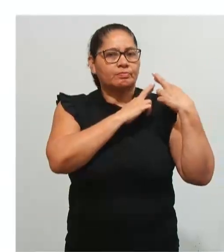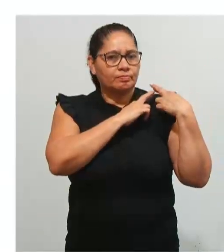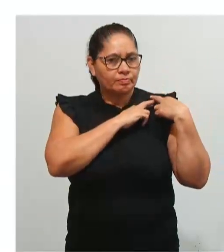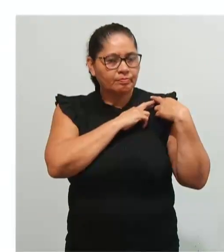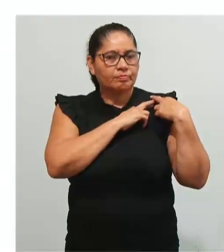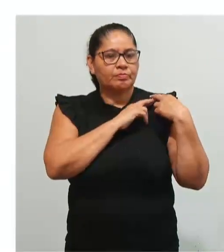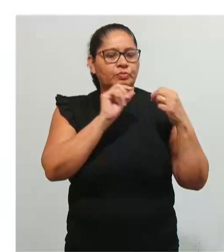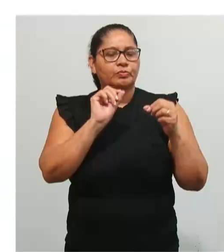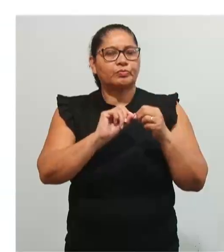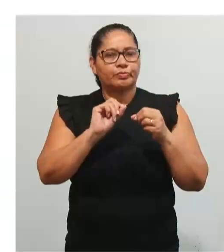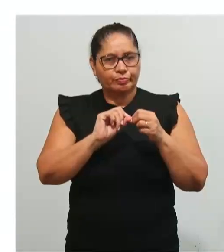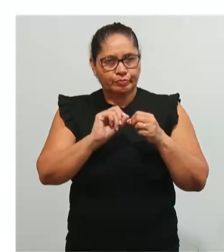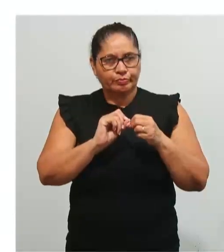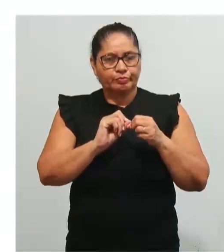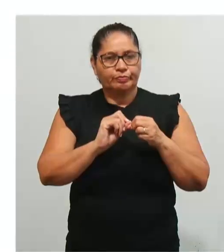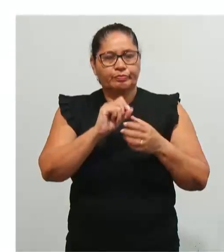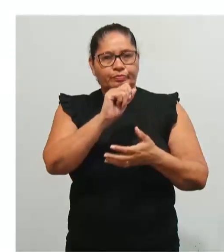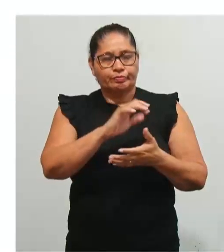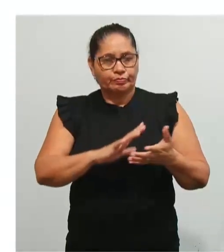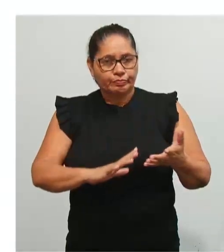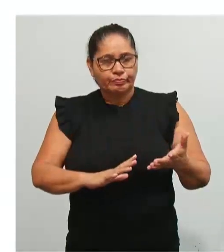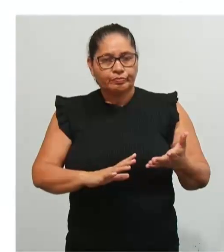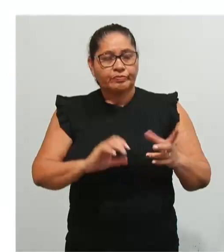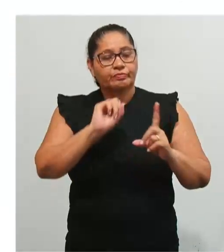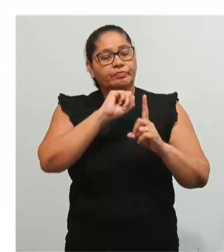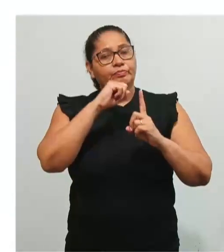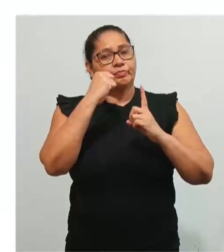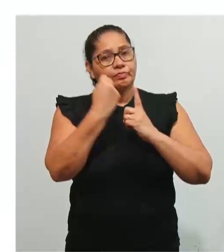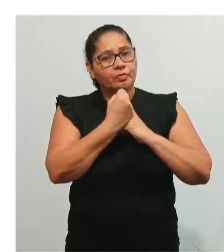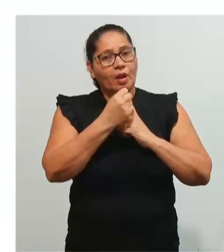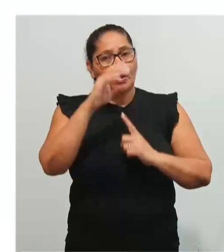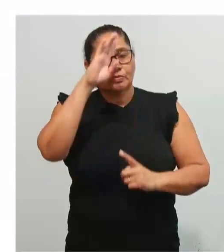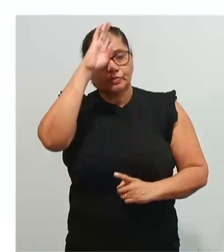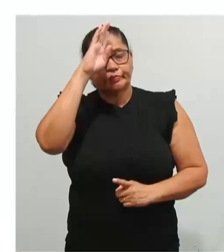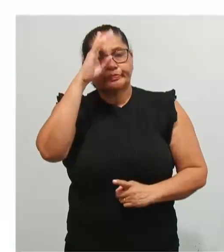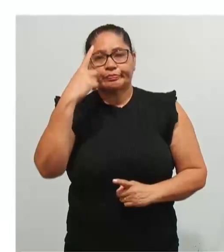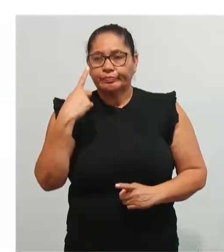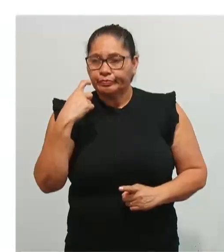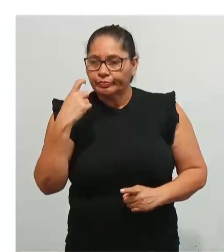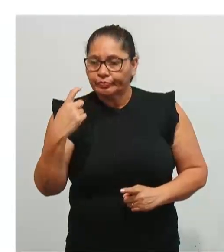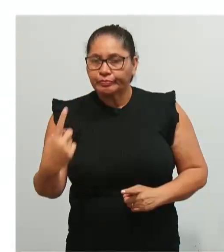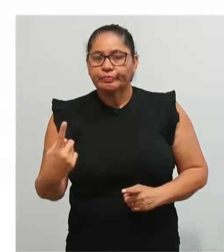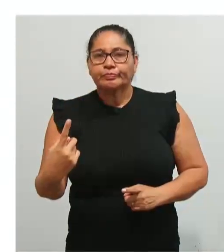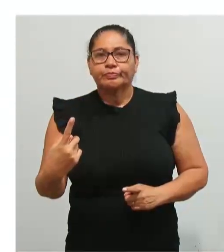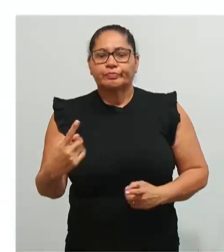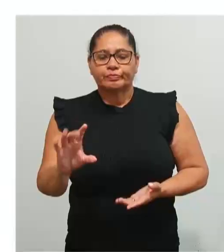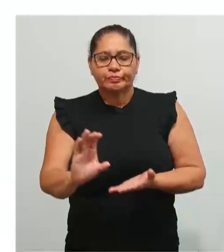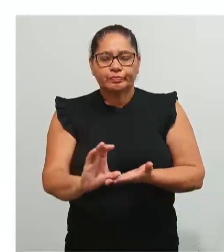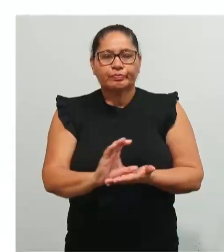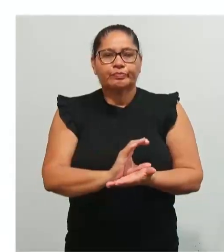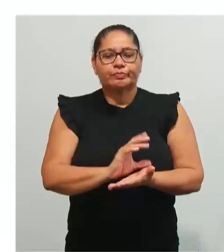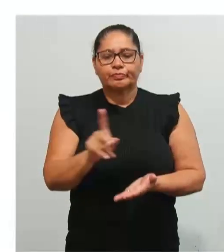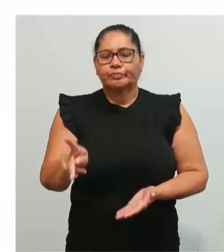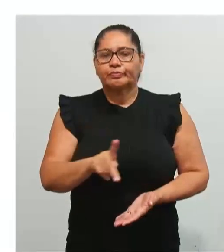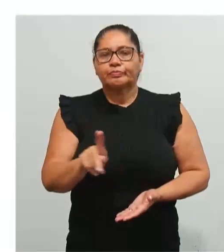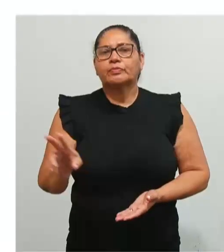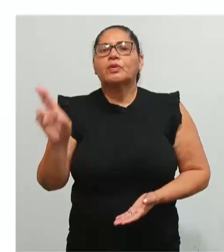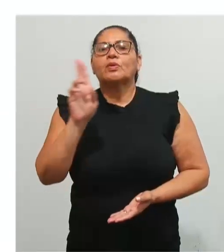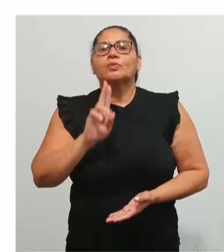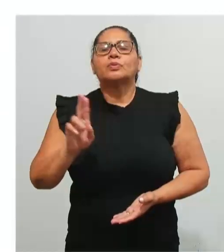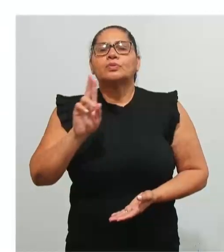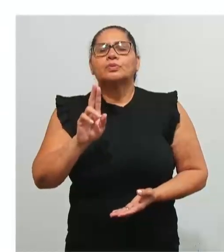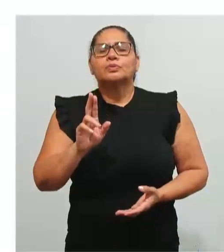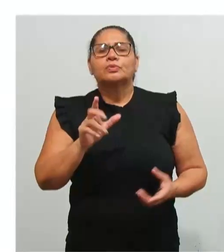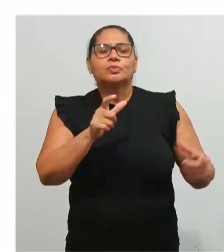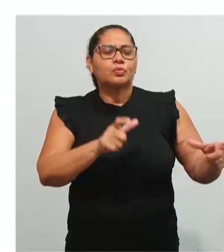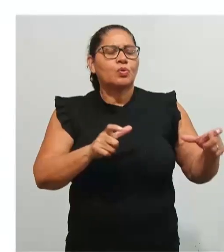suas atividades, uma vez que a sociedade é o principal interessado em saber se os recursos públicos estão sendo usados